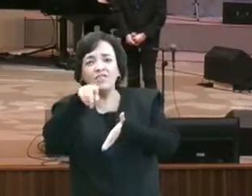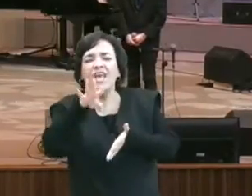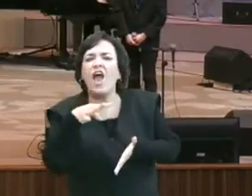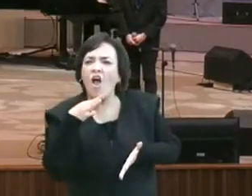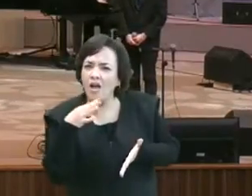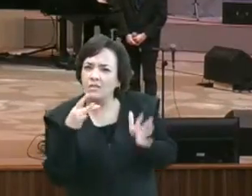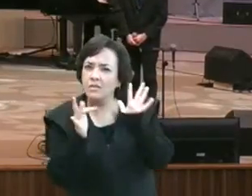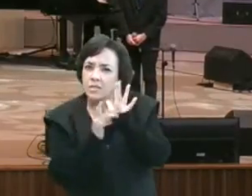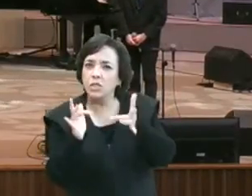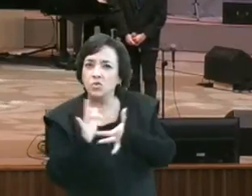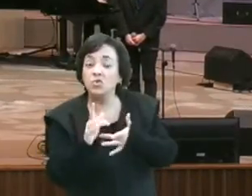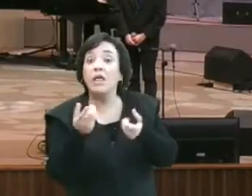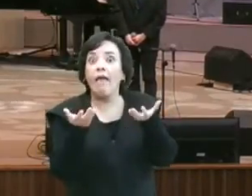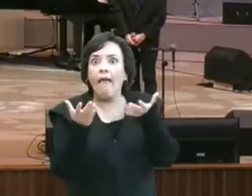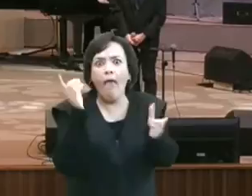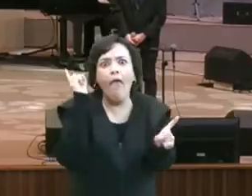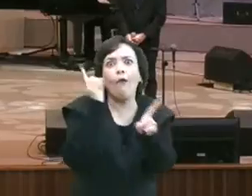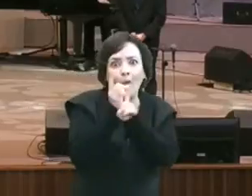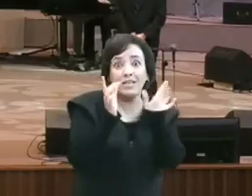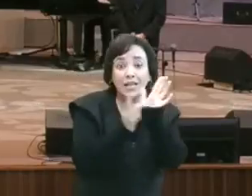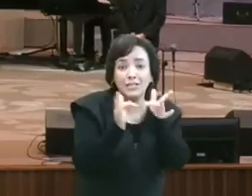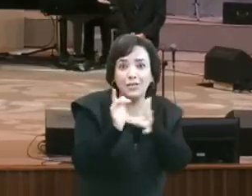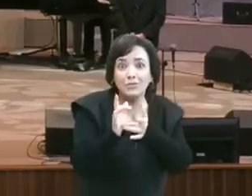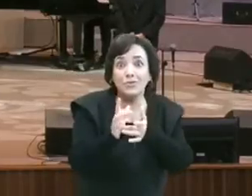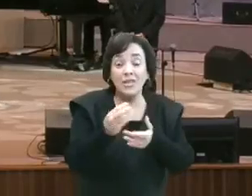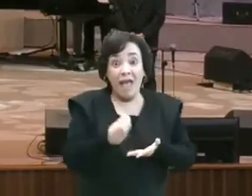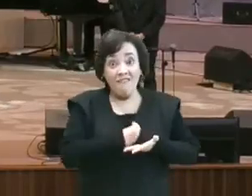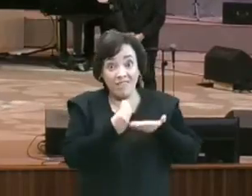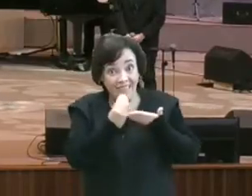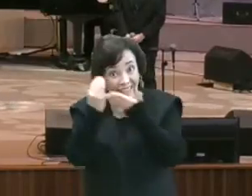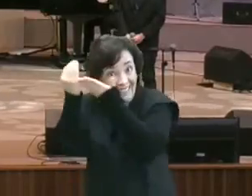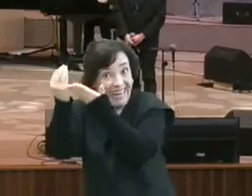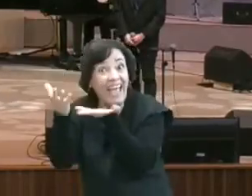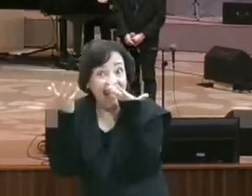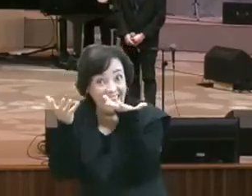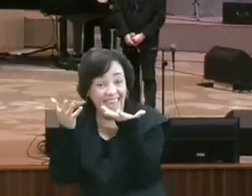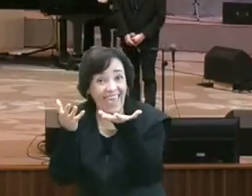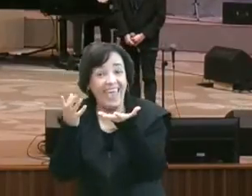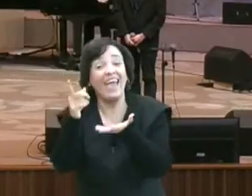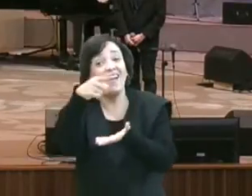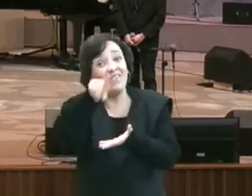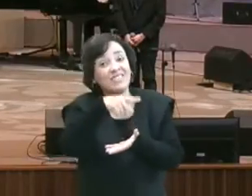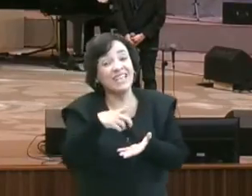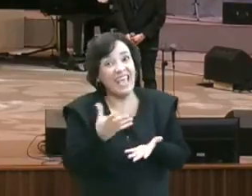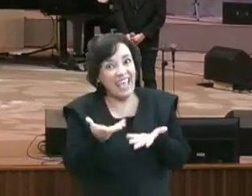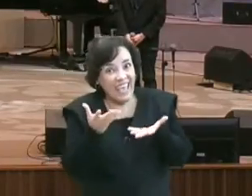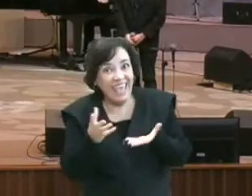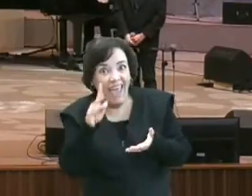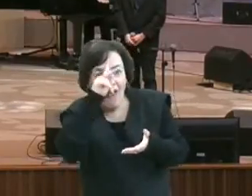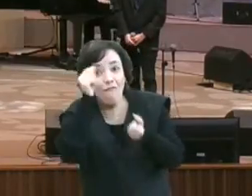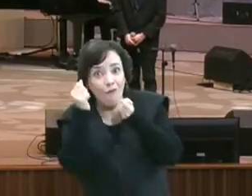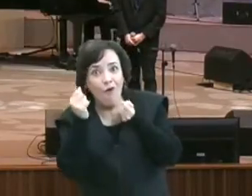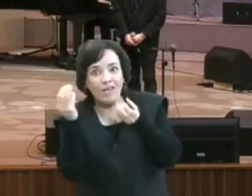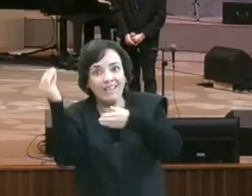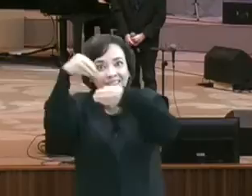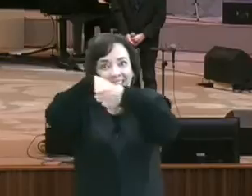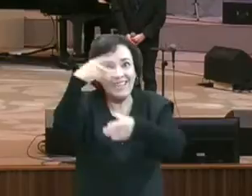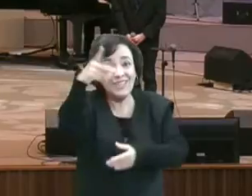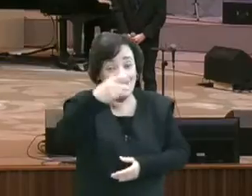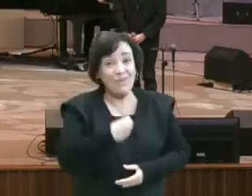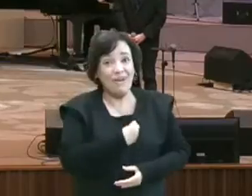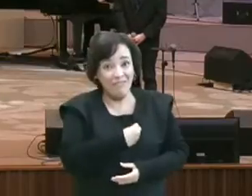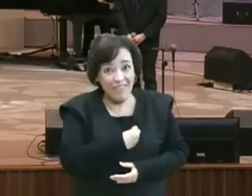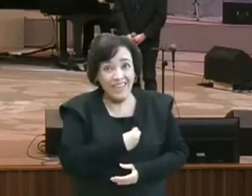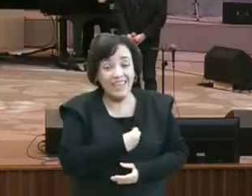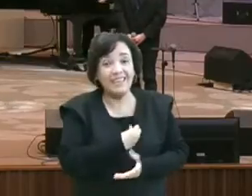dessa maneira, quer encontrá-lo desta forma, quer entregar a vida dele, quer que a força dele se manifeste desta forma na